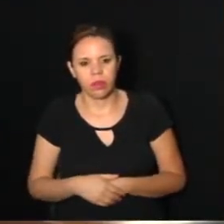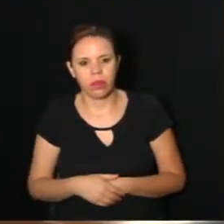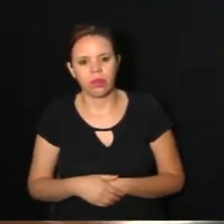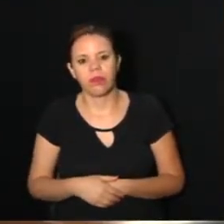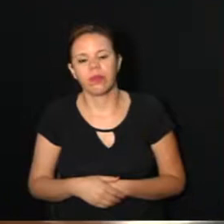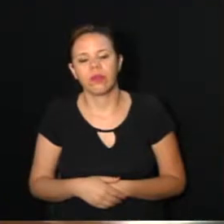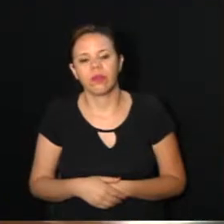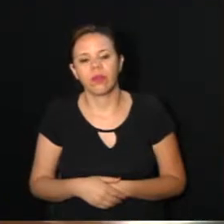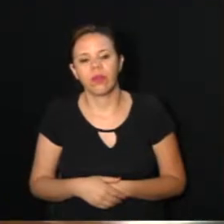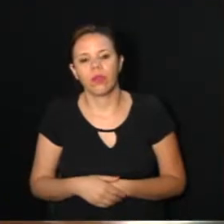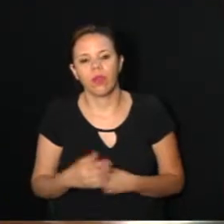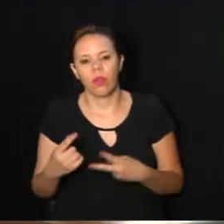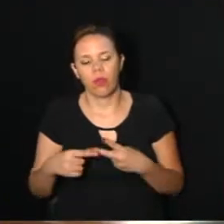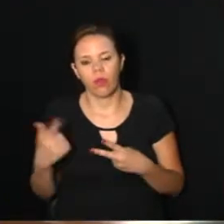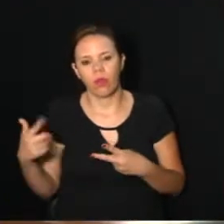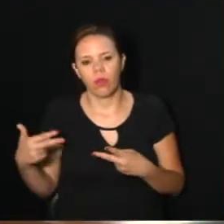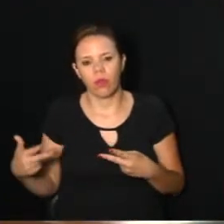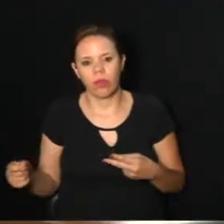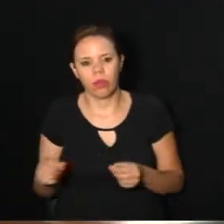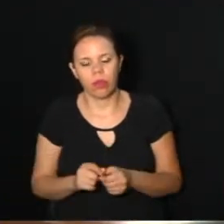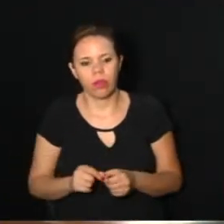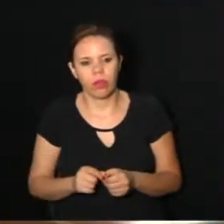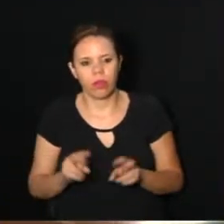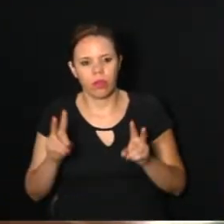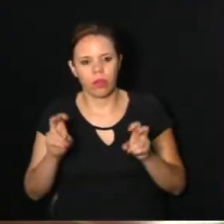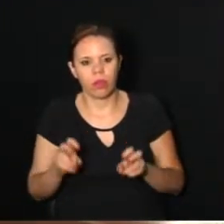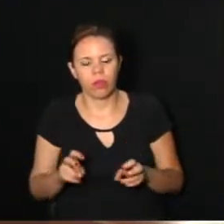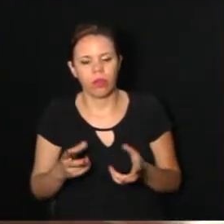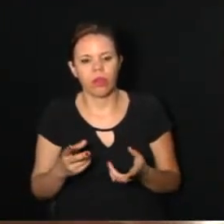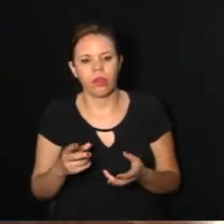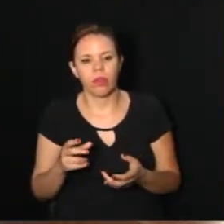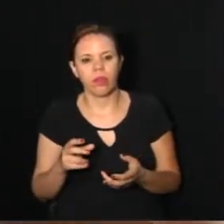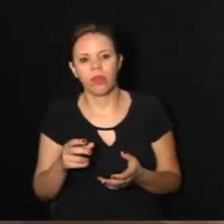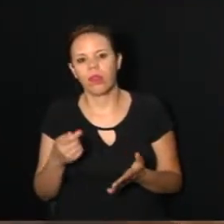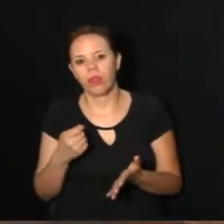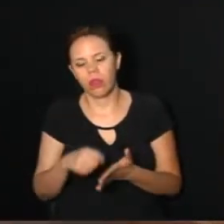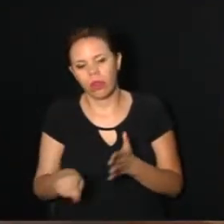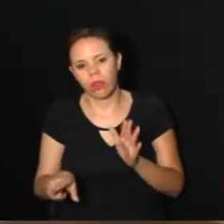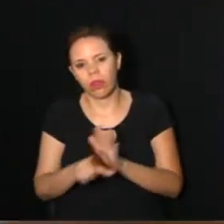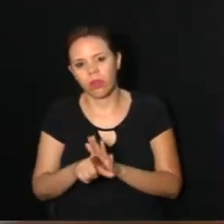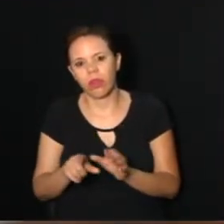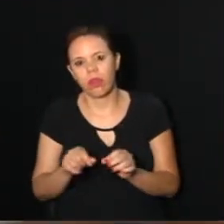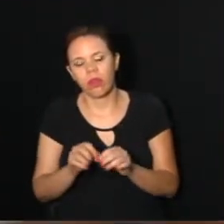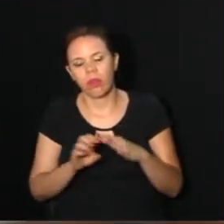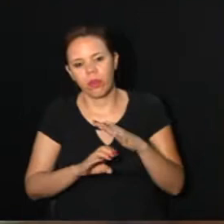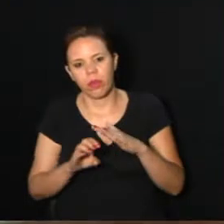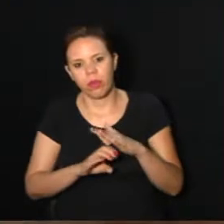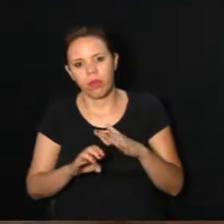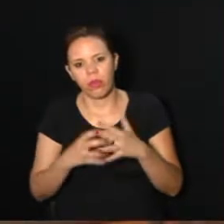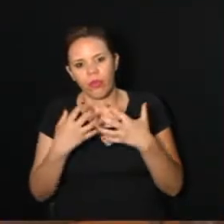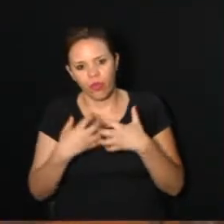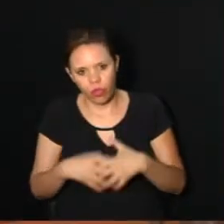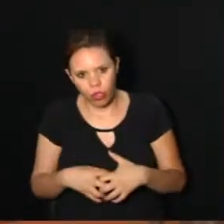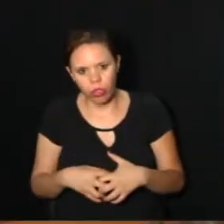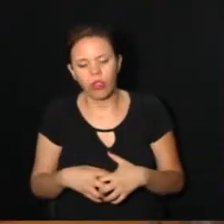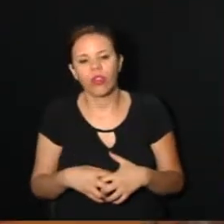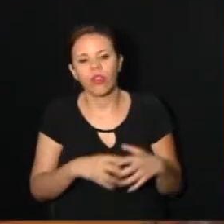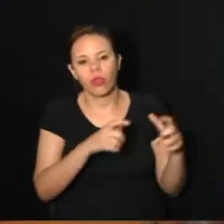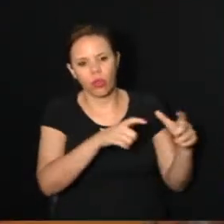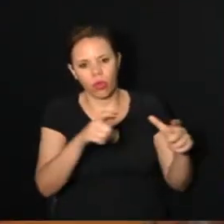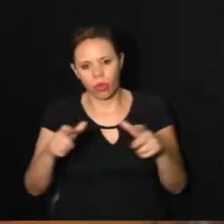E a outra coisa é com relação à questão dos alvarás para empresas que funcionam na zona